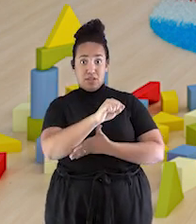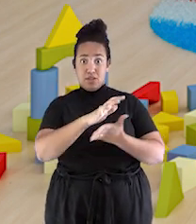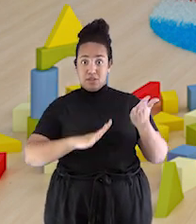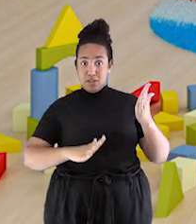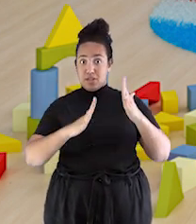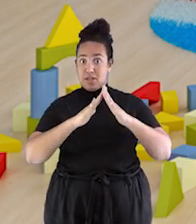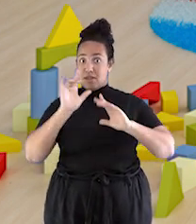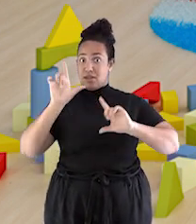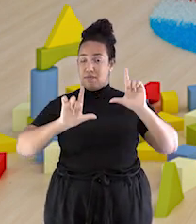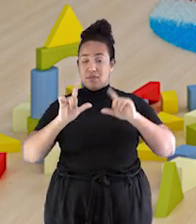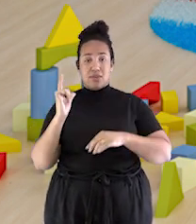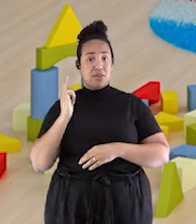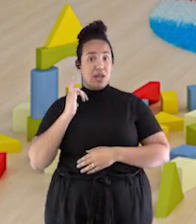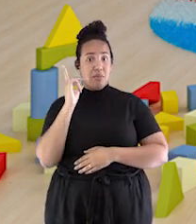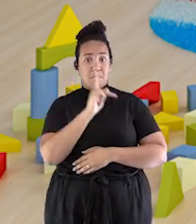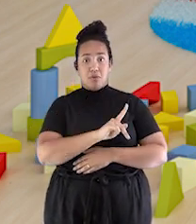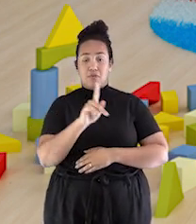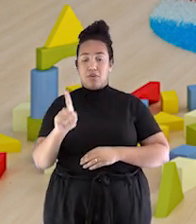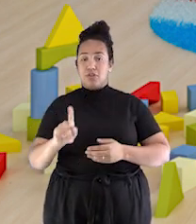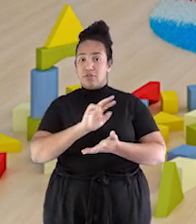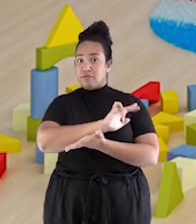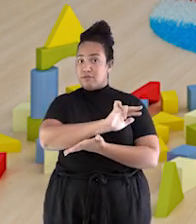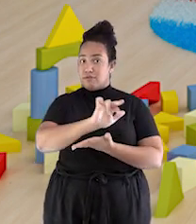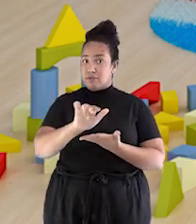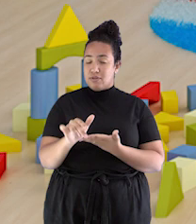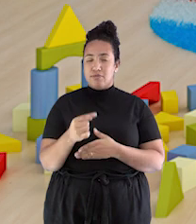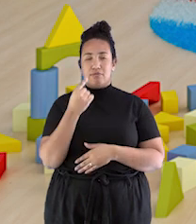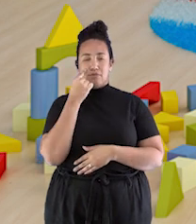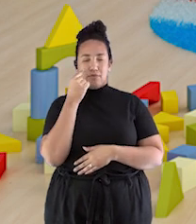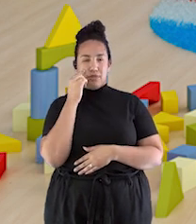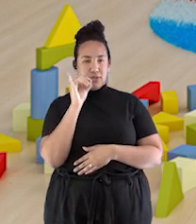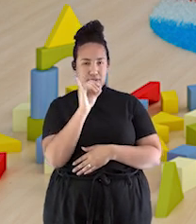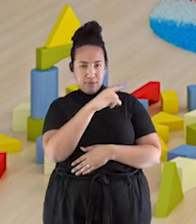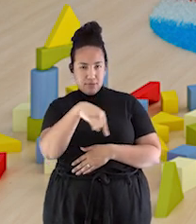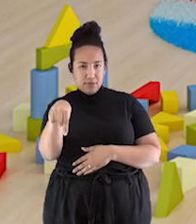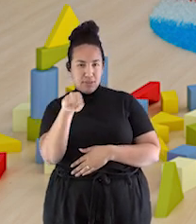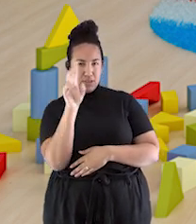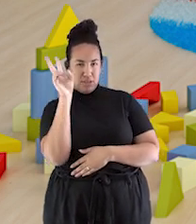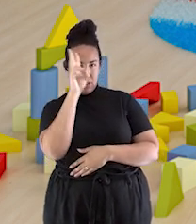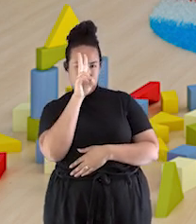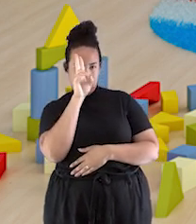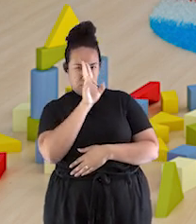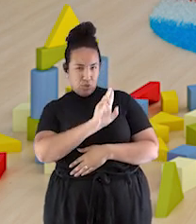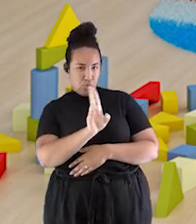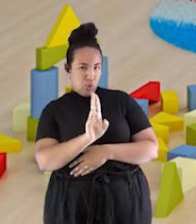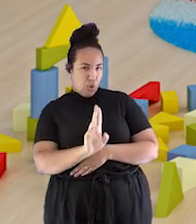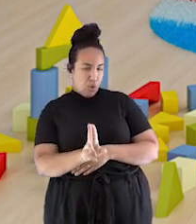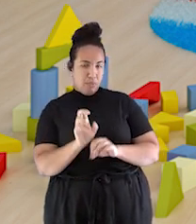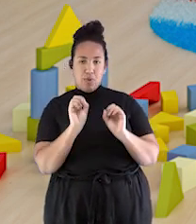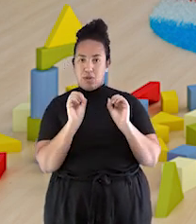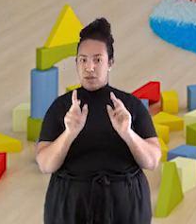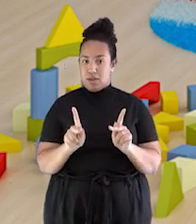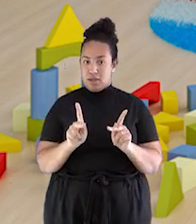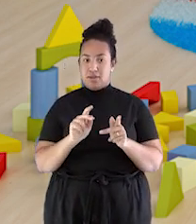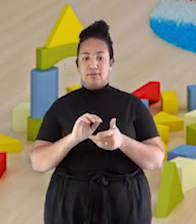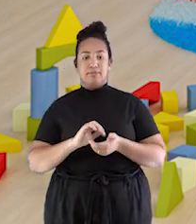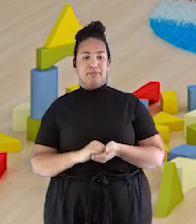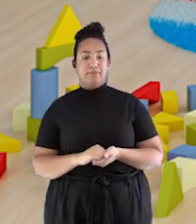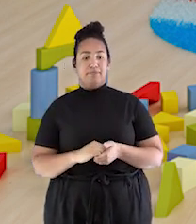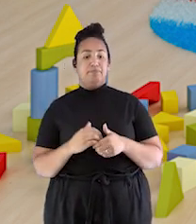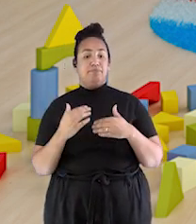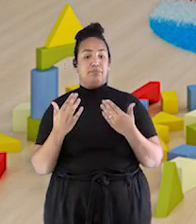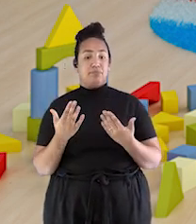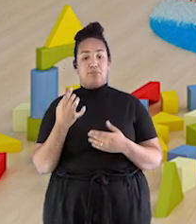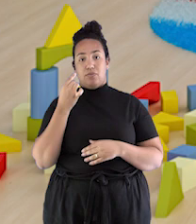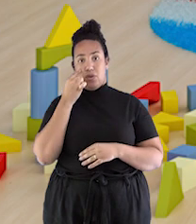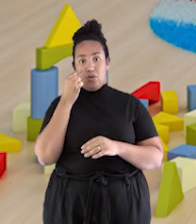TV é cheio de professor. Vamos ver se vocês também lembram dos nomes dos nossos professores? Deixa eu colocar